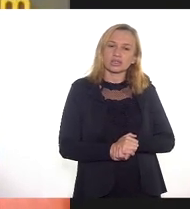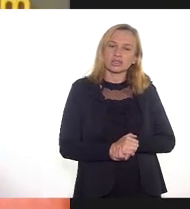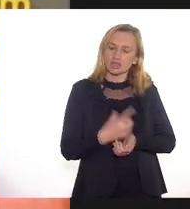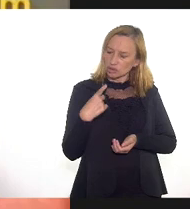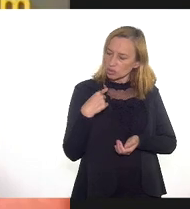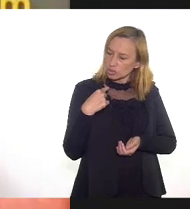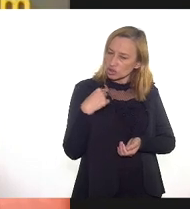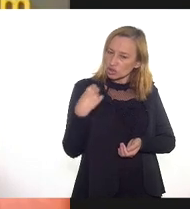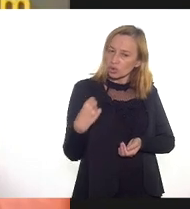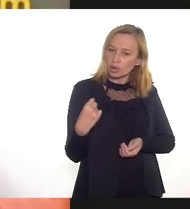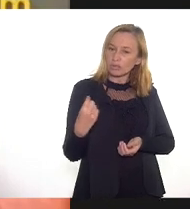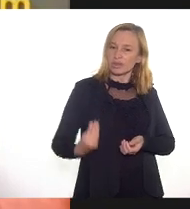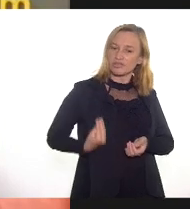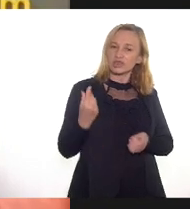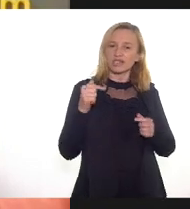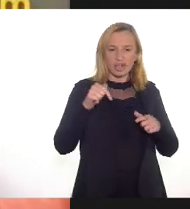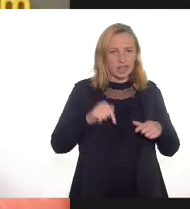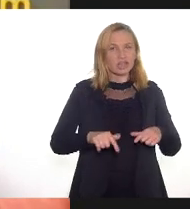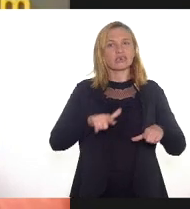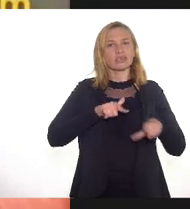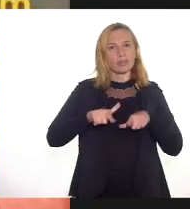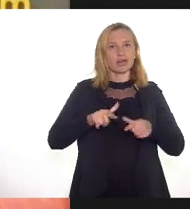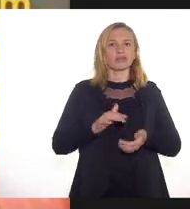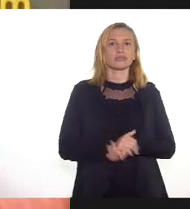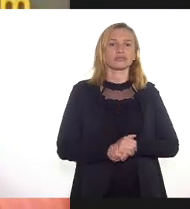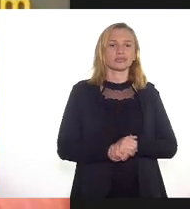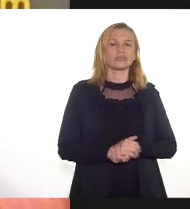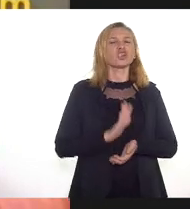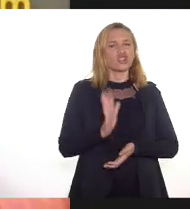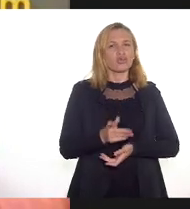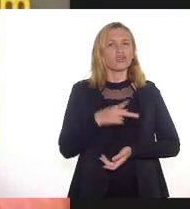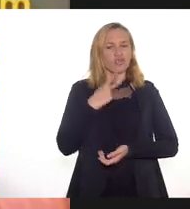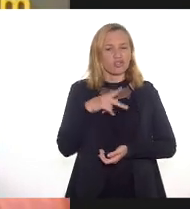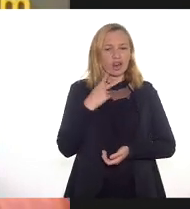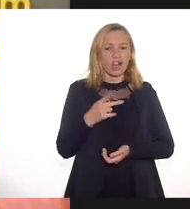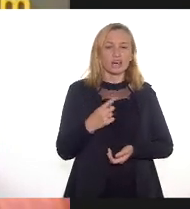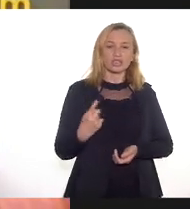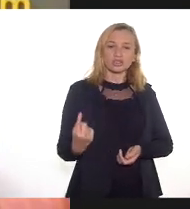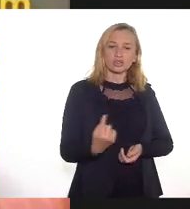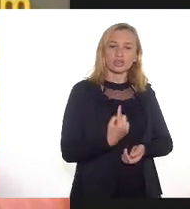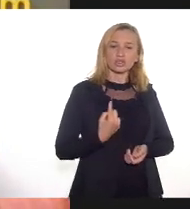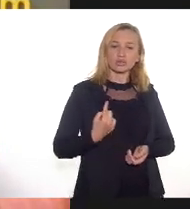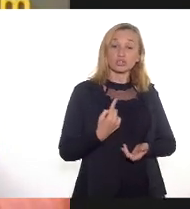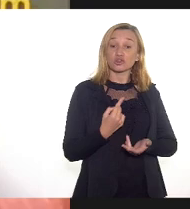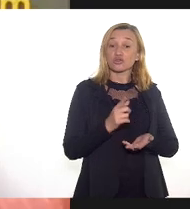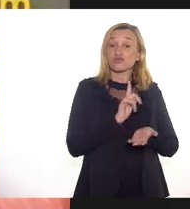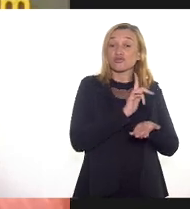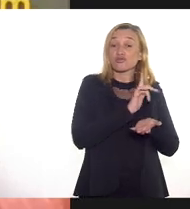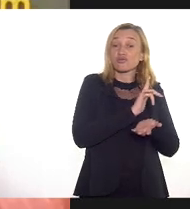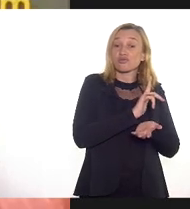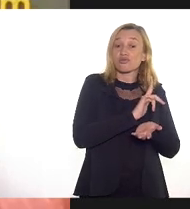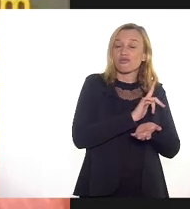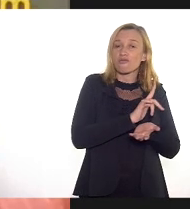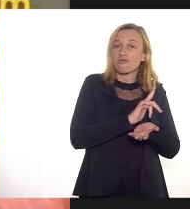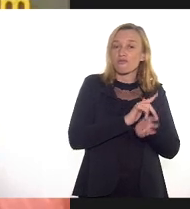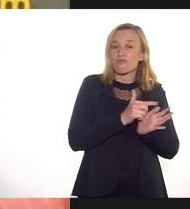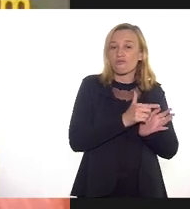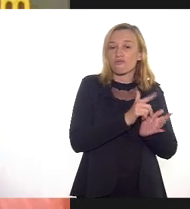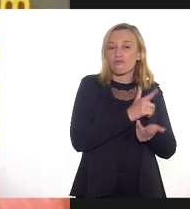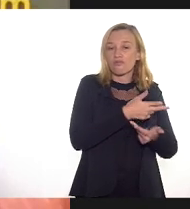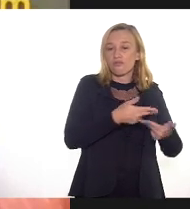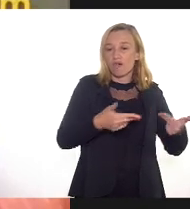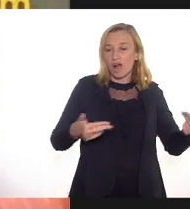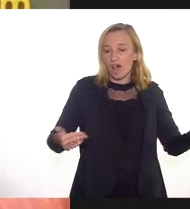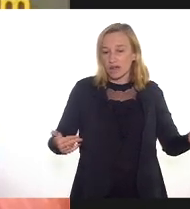no parlamento, né? A gente aqui, como já foi falado, nós somos plurais, tem representação de